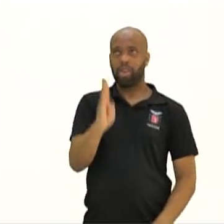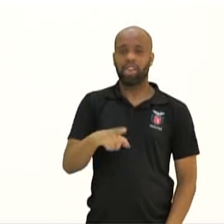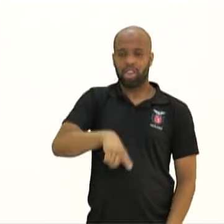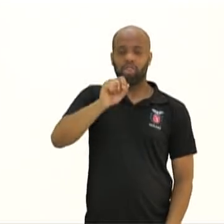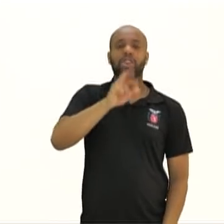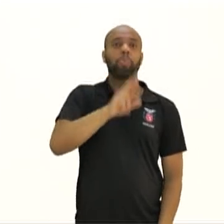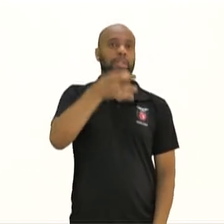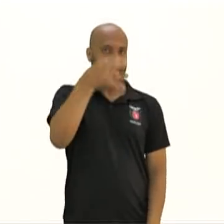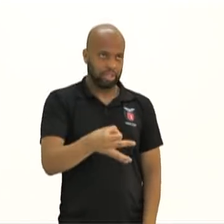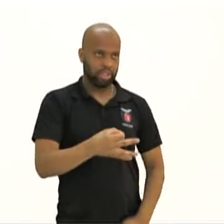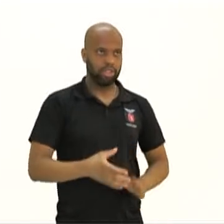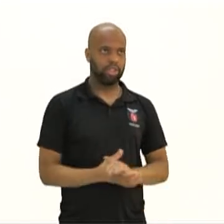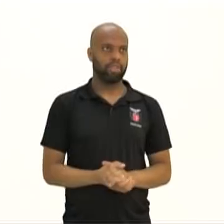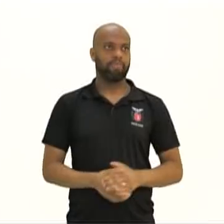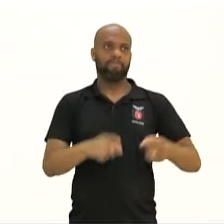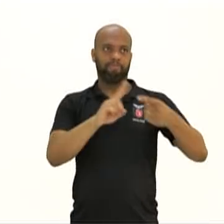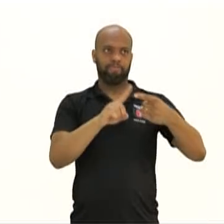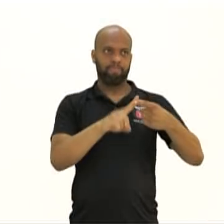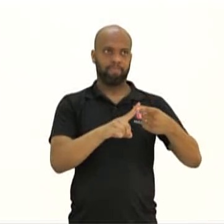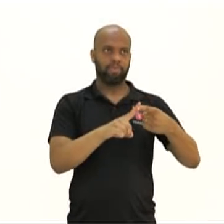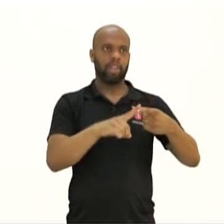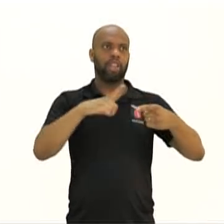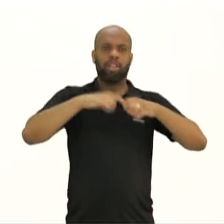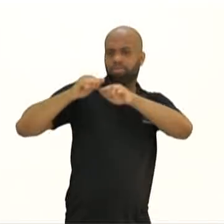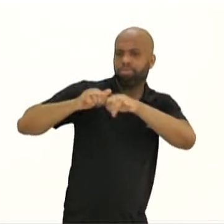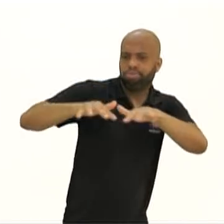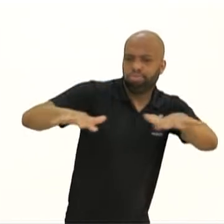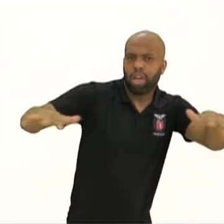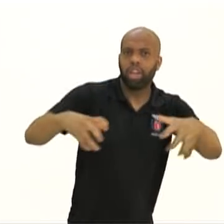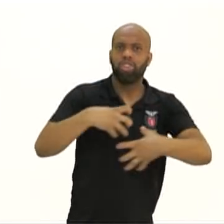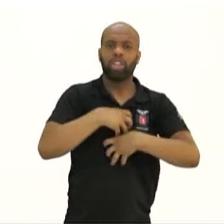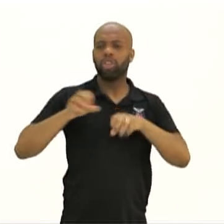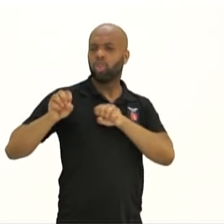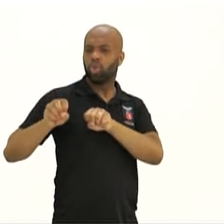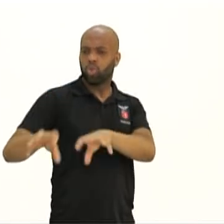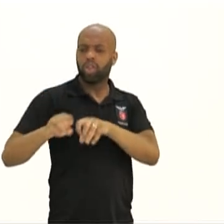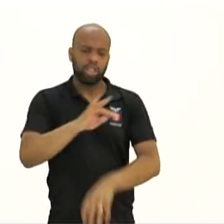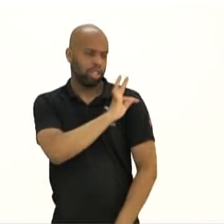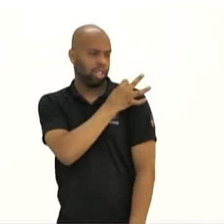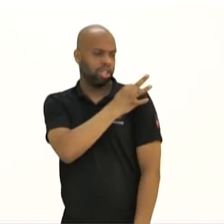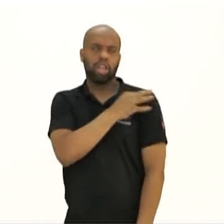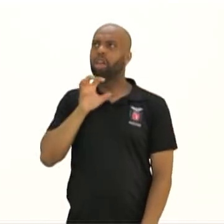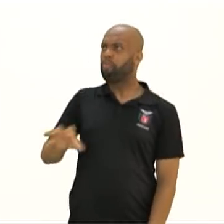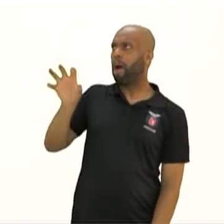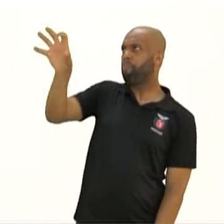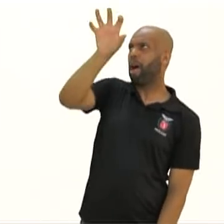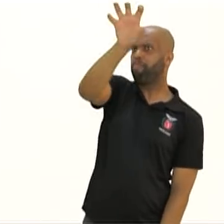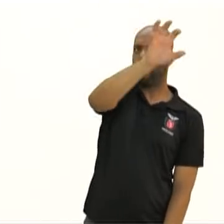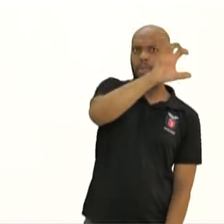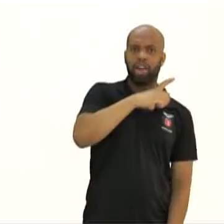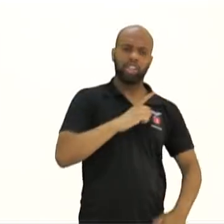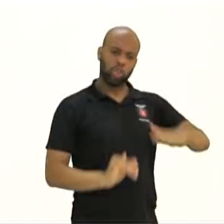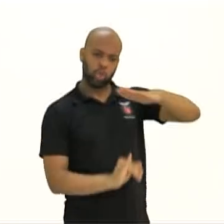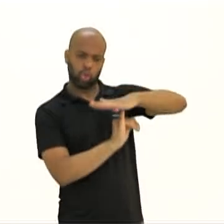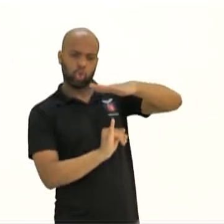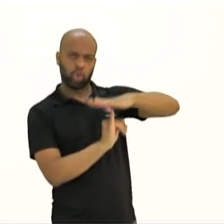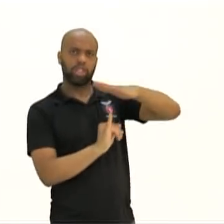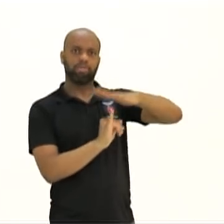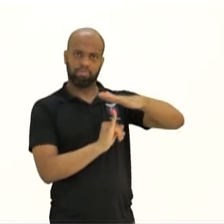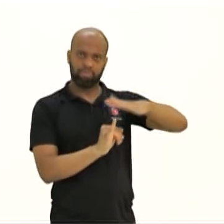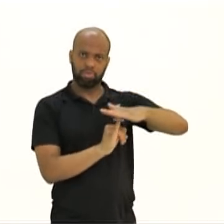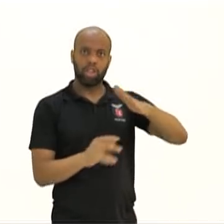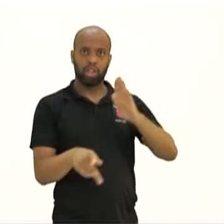assinale a alternativa correta. Letra A. Disseminou o ensino técnico para todas as regiões do país por meio de institutos técnicos